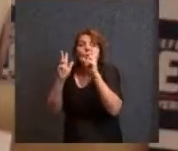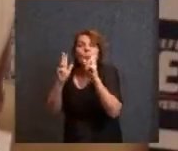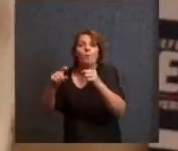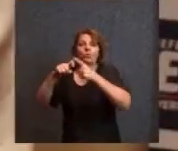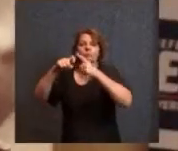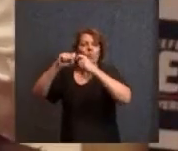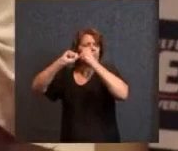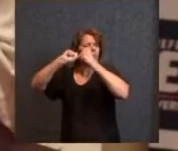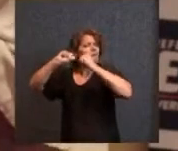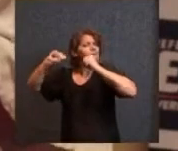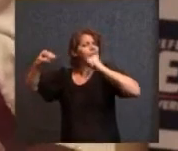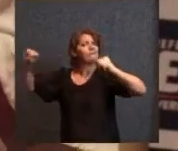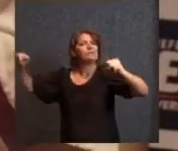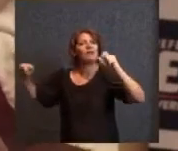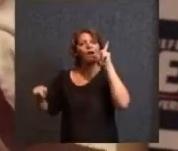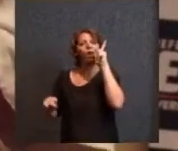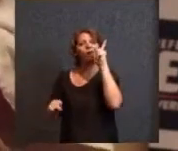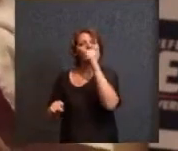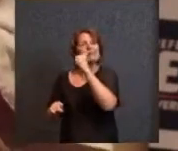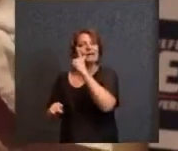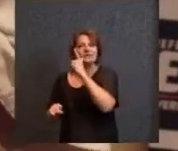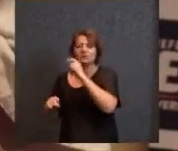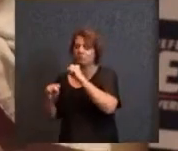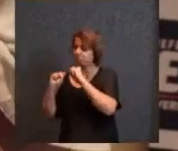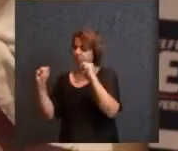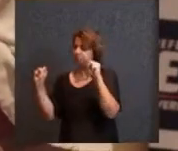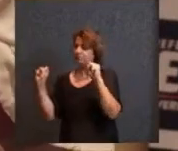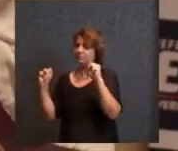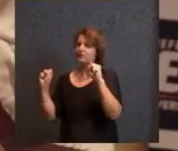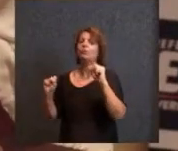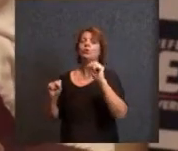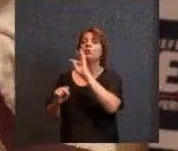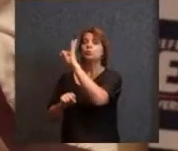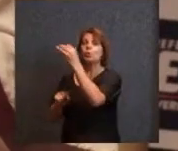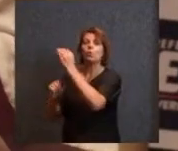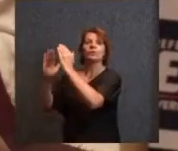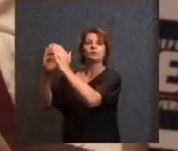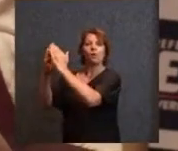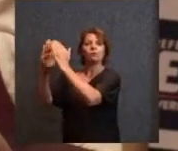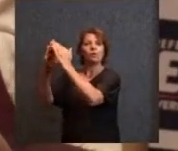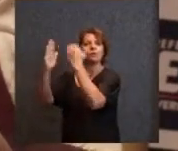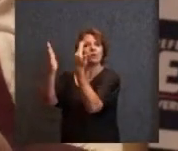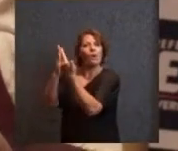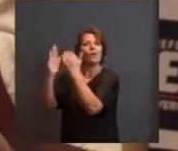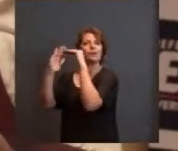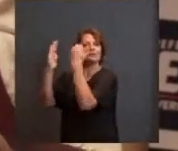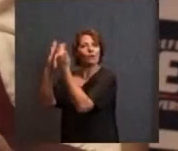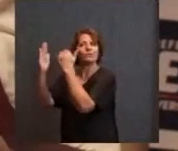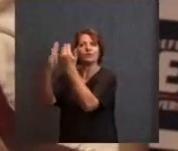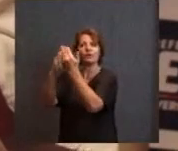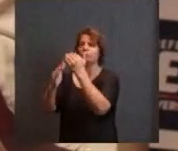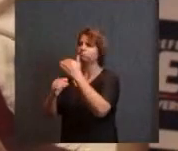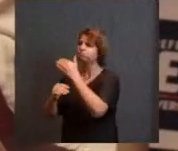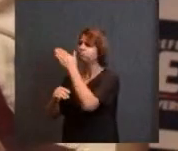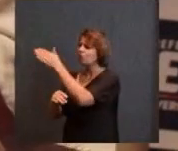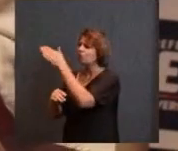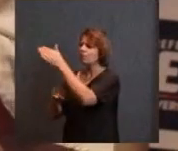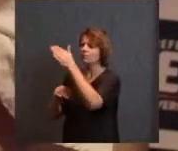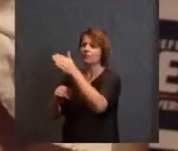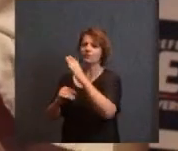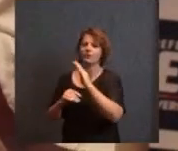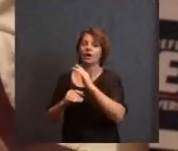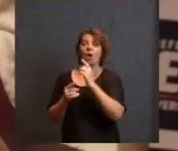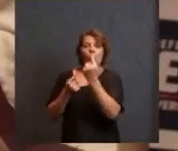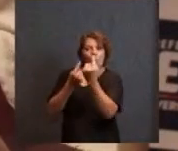bonito, organizado. As escolas estão todas sendo cuidadas assim. E ambientes outros que ainda não conseguimos reformar, já elencamos,